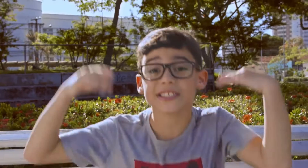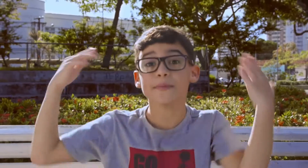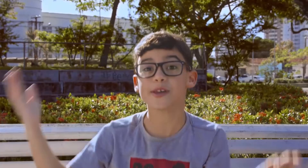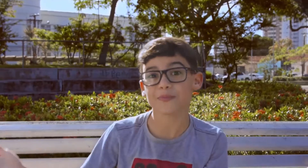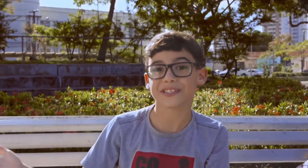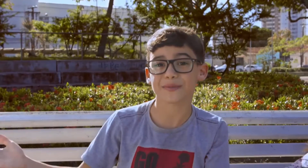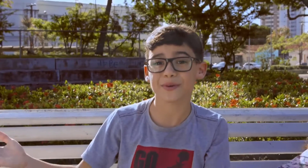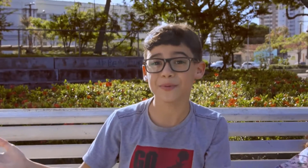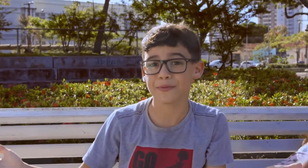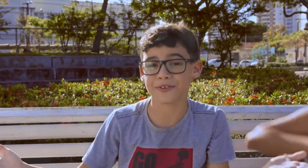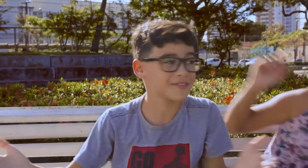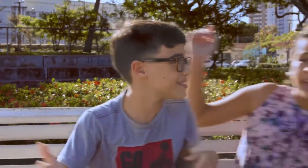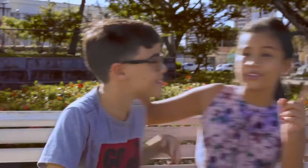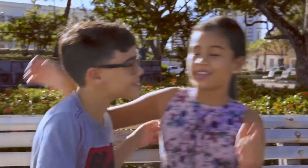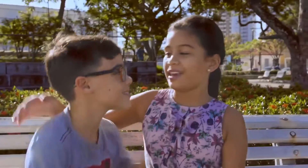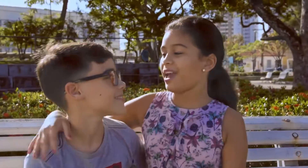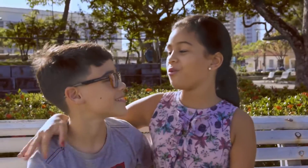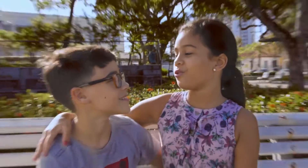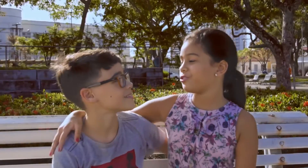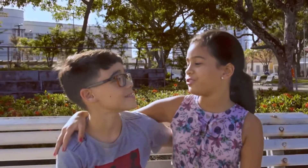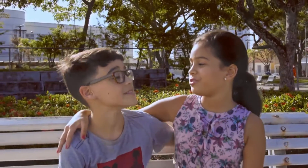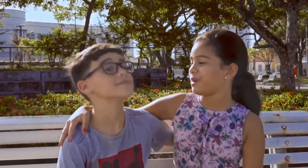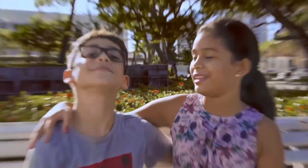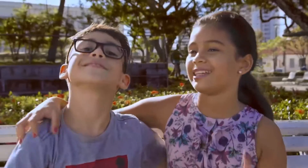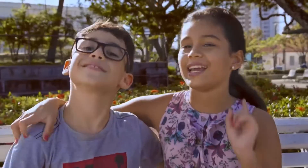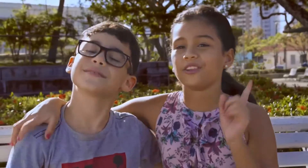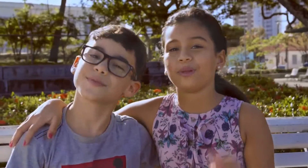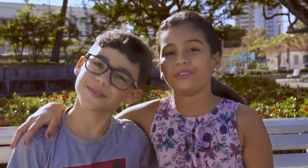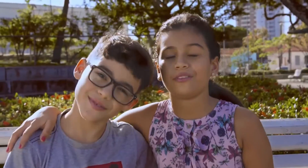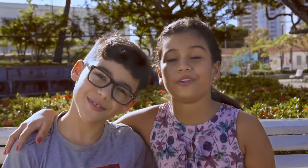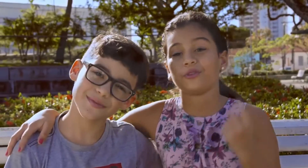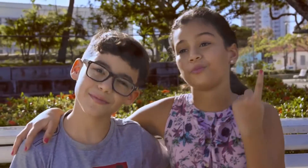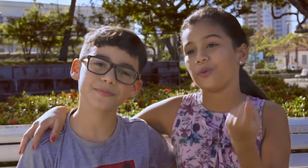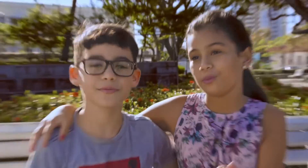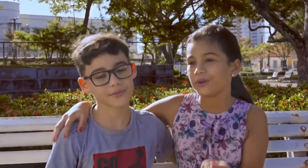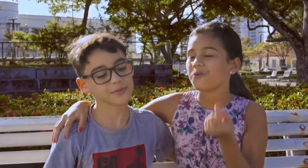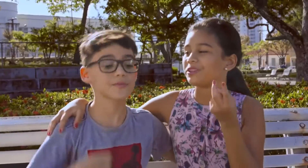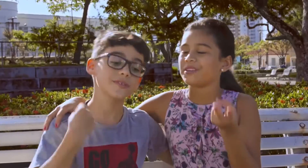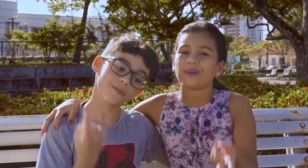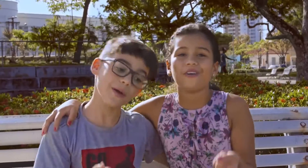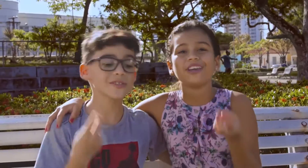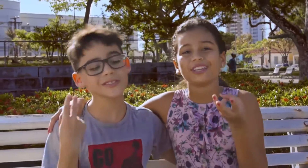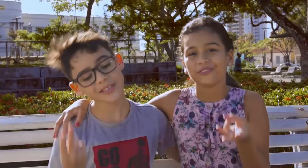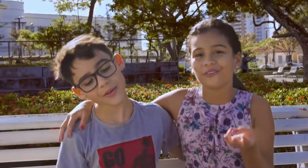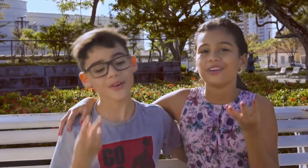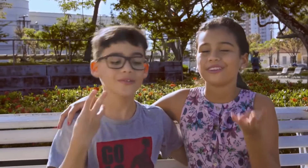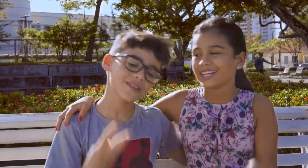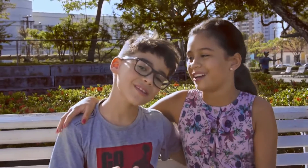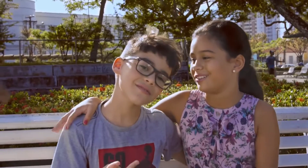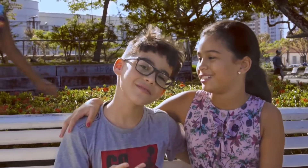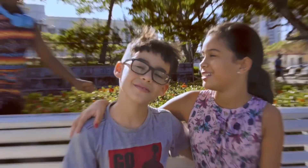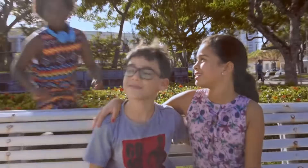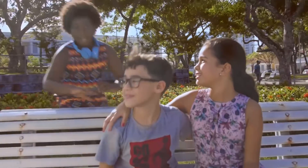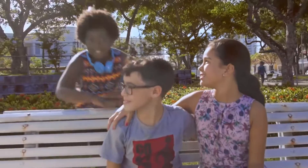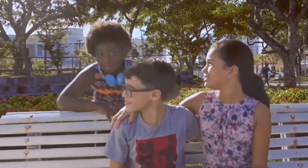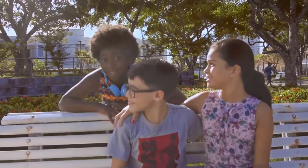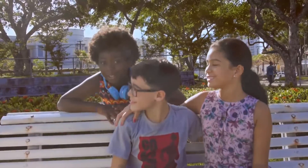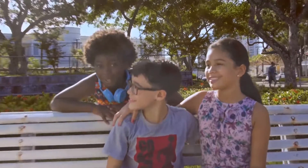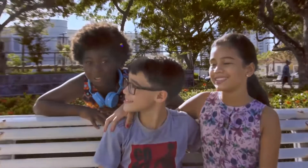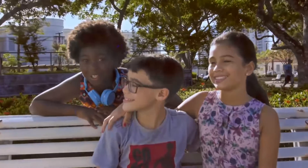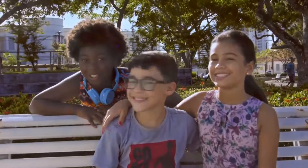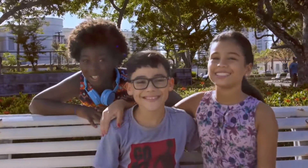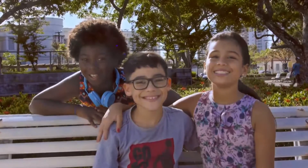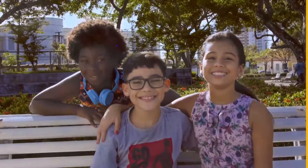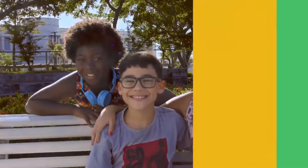Você sabe o é patrimônio público? Eu sei. É o conjunto de bens criados pelos serviços público, municipal, estadual e federal. Para